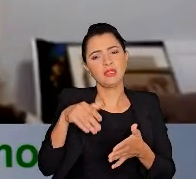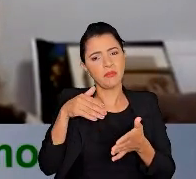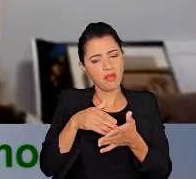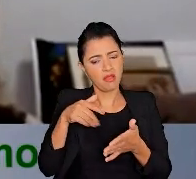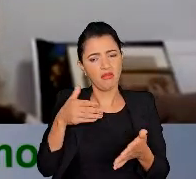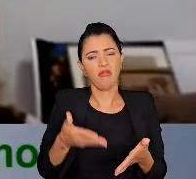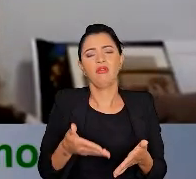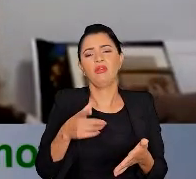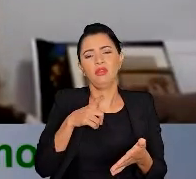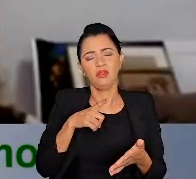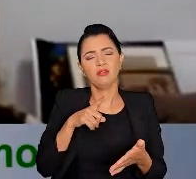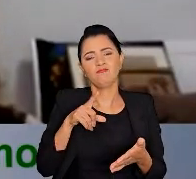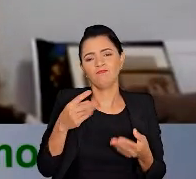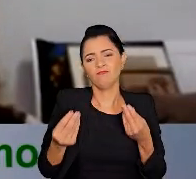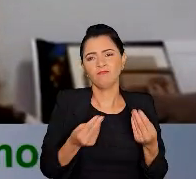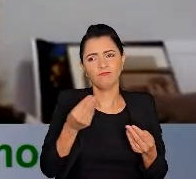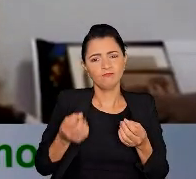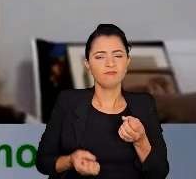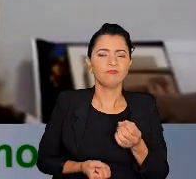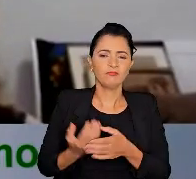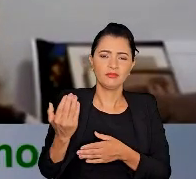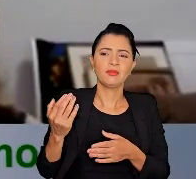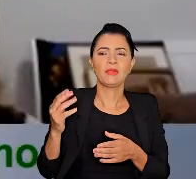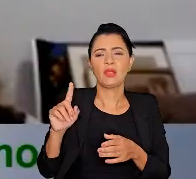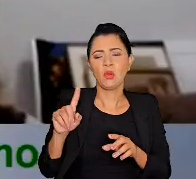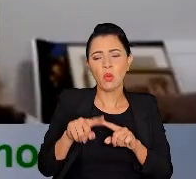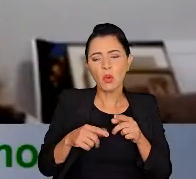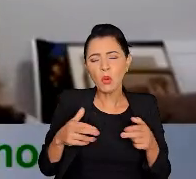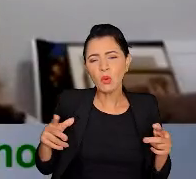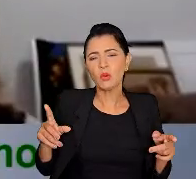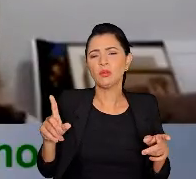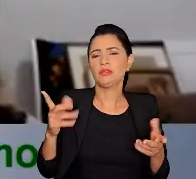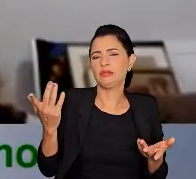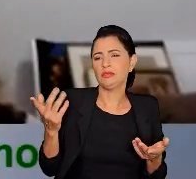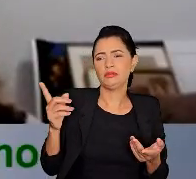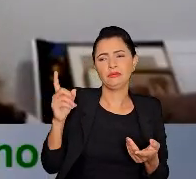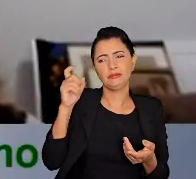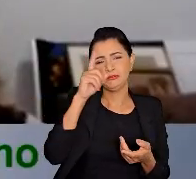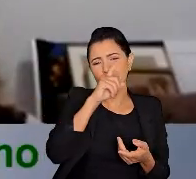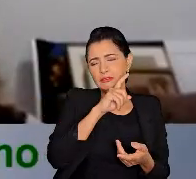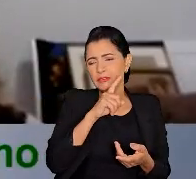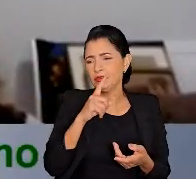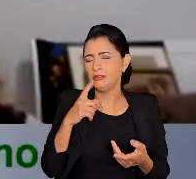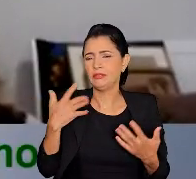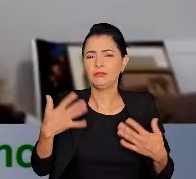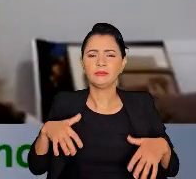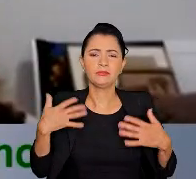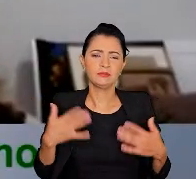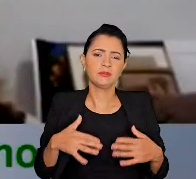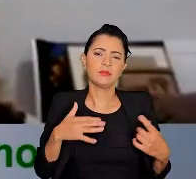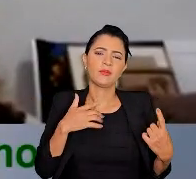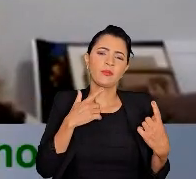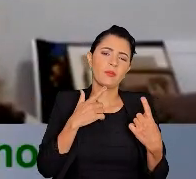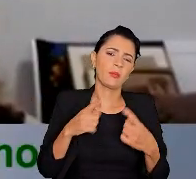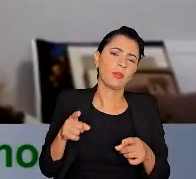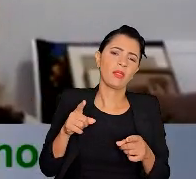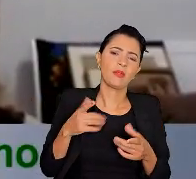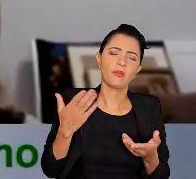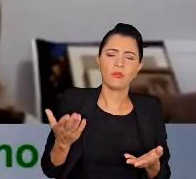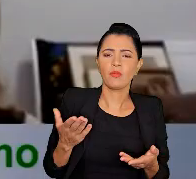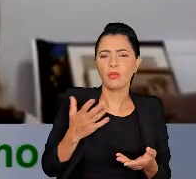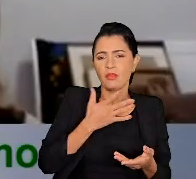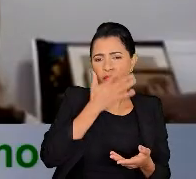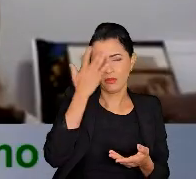acaba criando situações de extrema iniquidade, com vários pontos que se viu ao longo